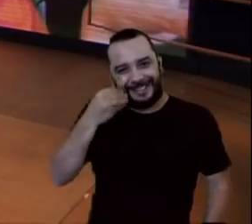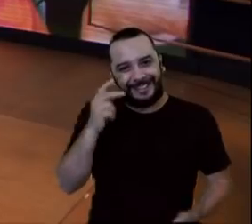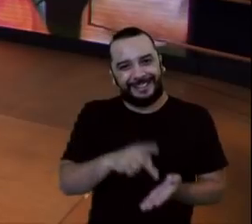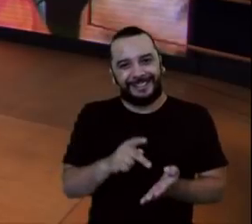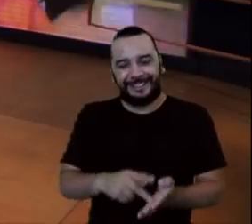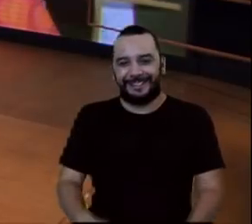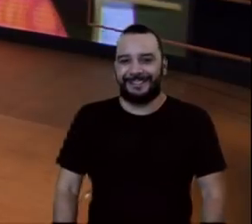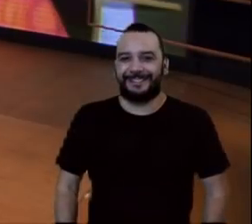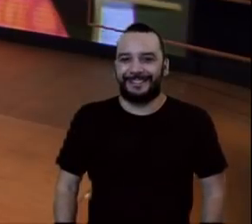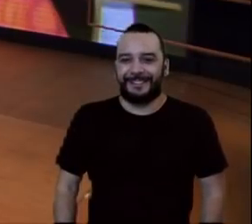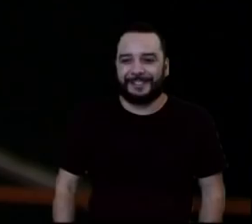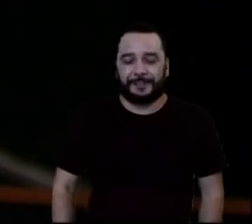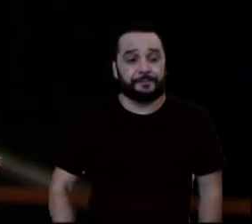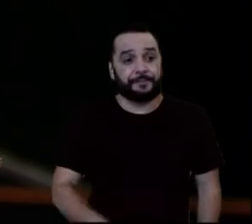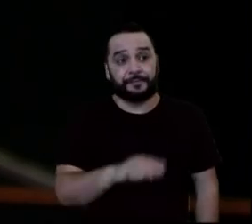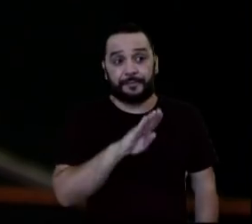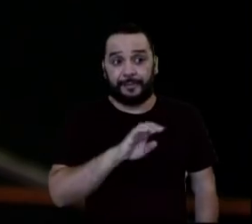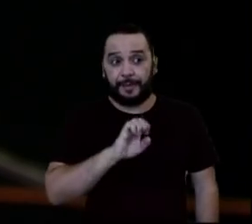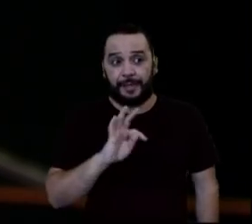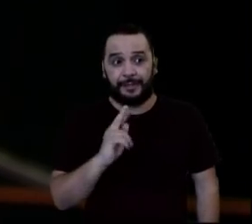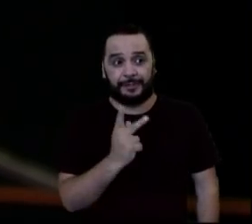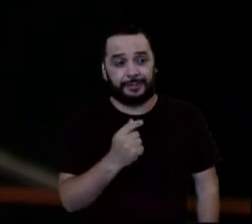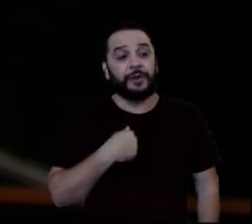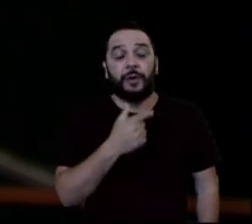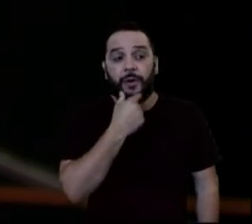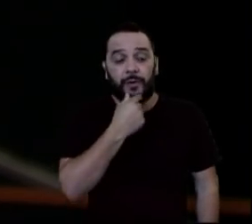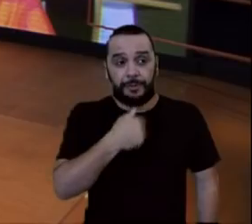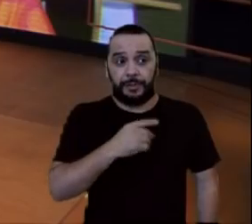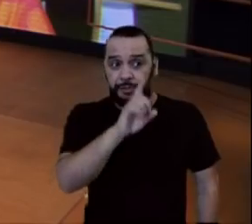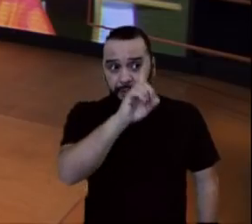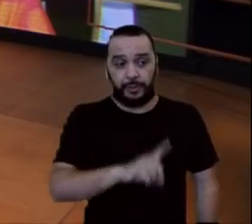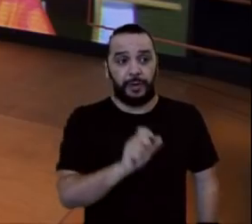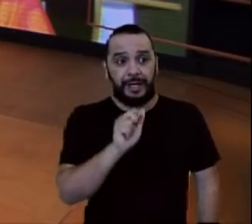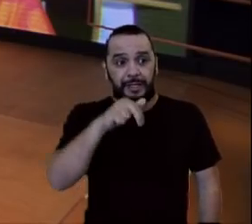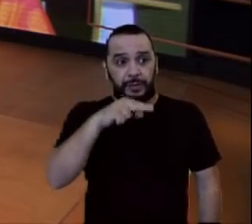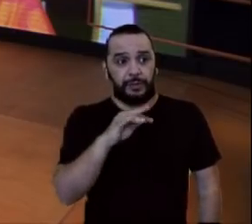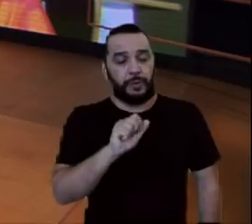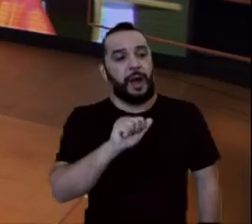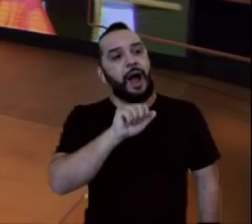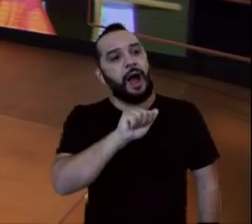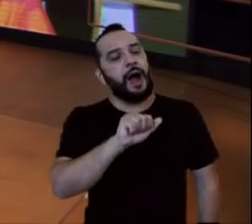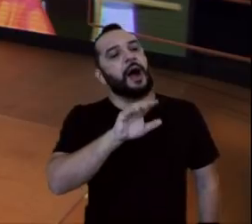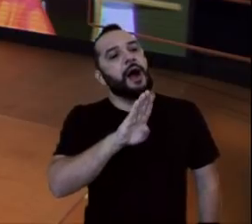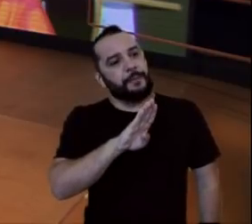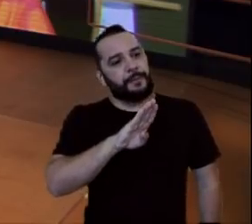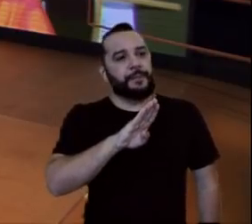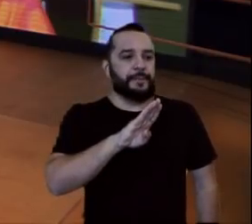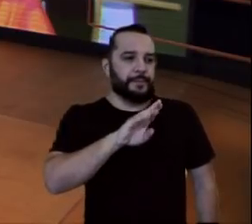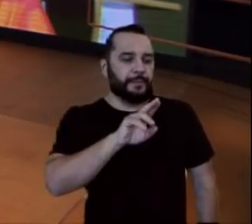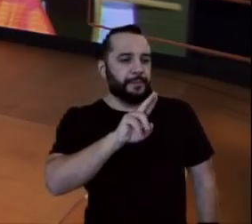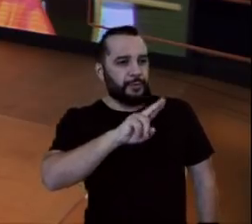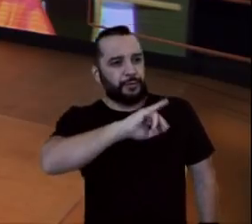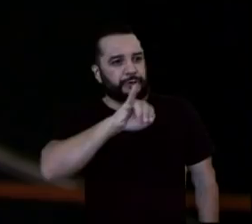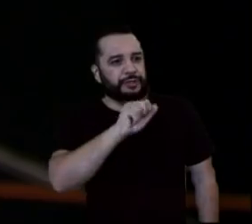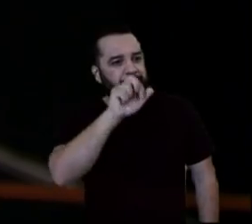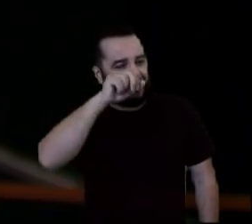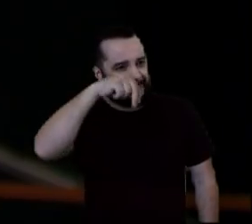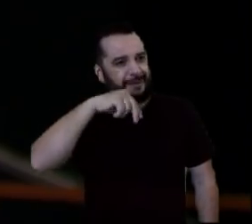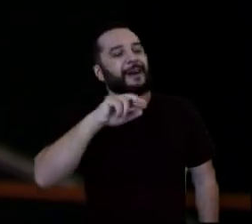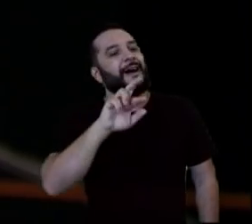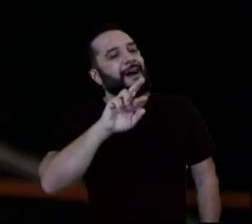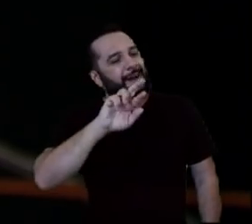essa experiência. Beth, o diretor Antônio Abujamra trabalhava na companhia da sua mãe e